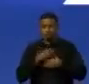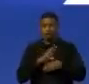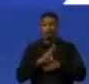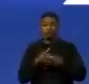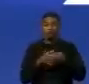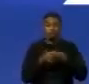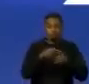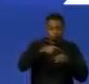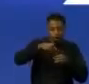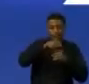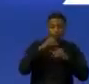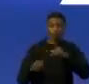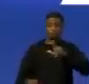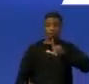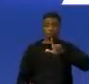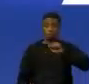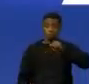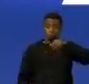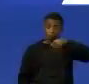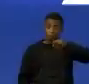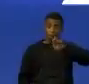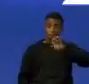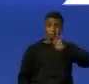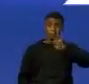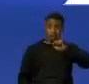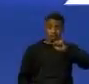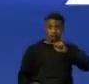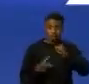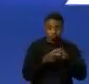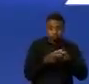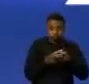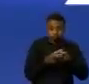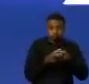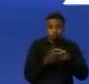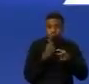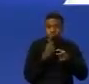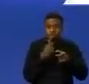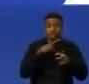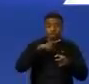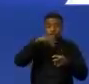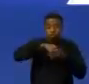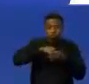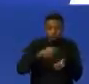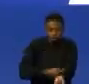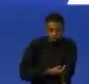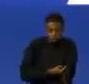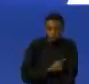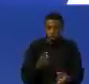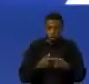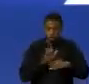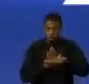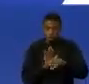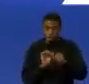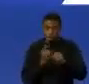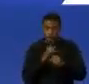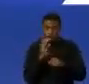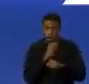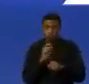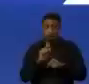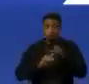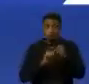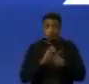plaqueta artificial, isso ele fala aqui no enunciado, e ele fala que essa plaqueta artificial promete agilizar o processo